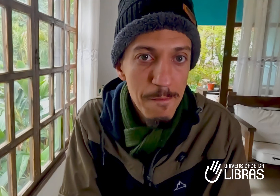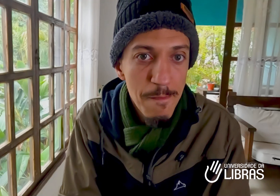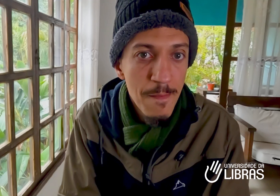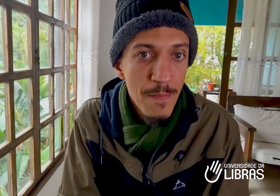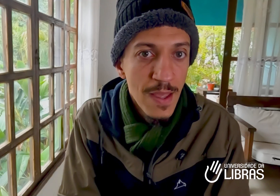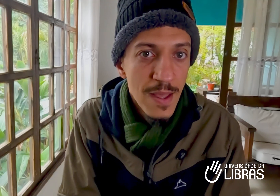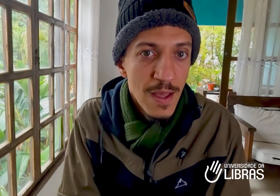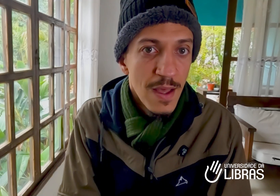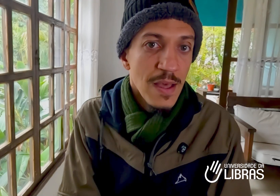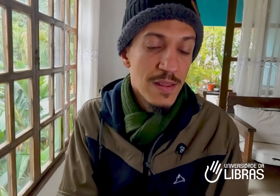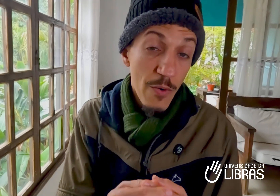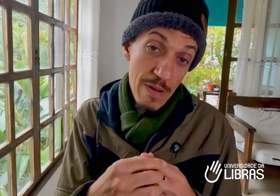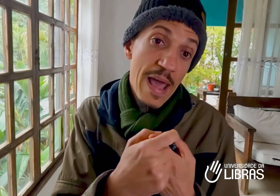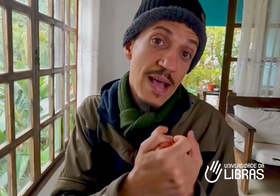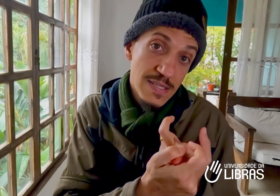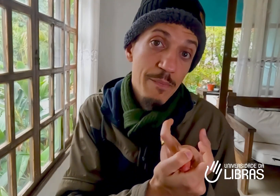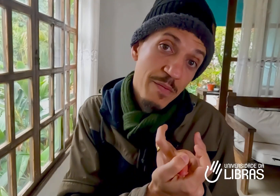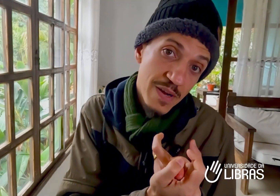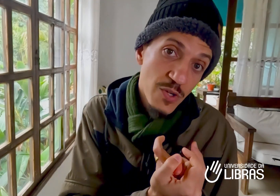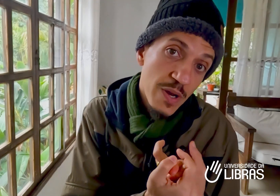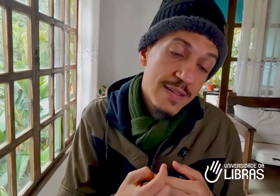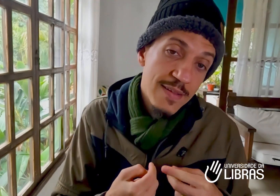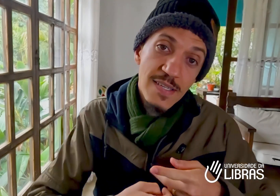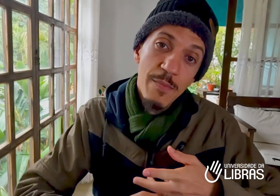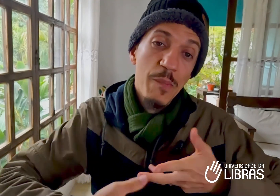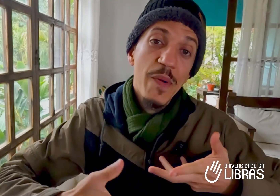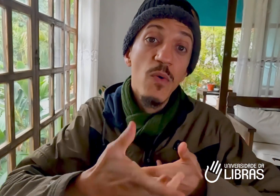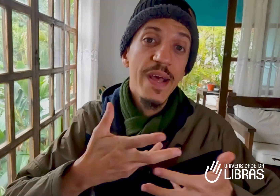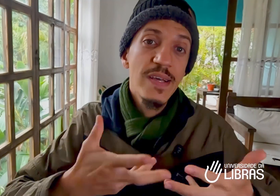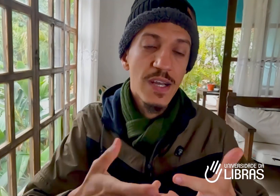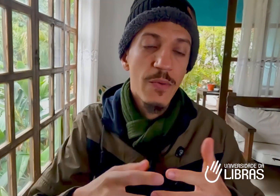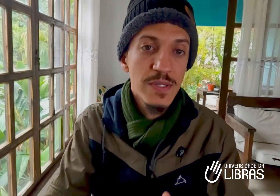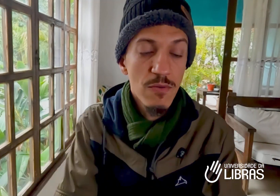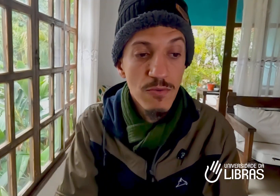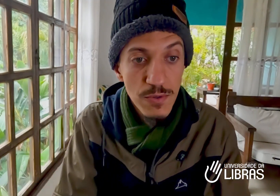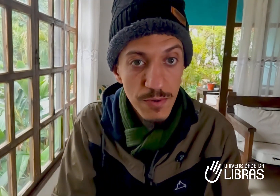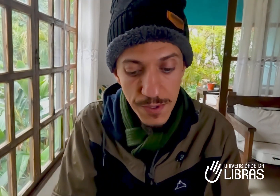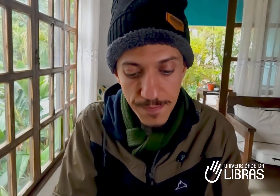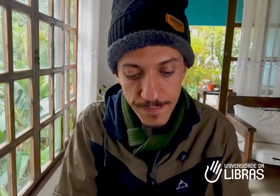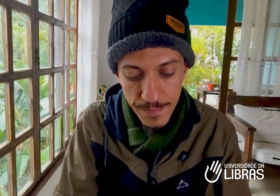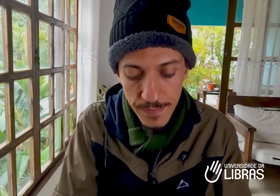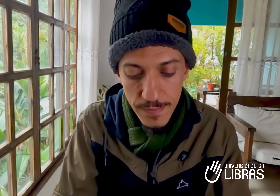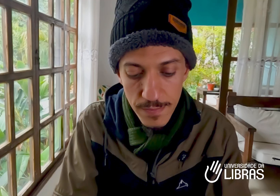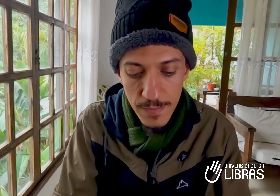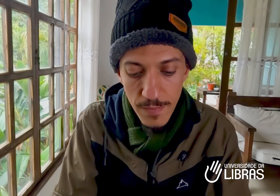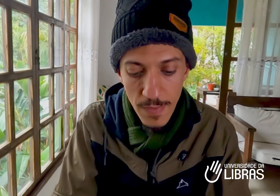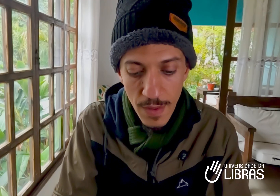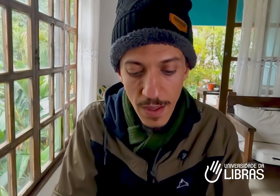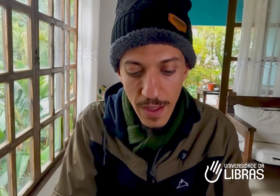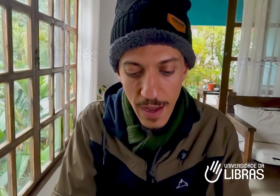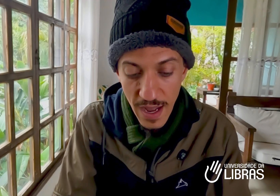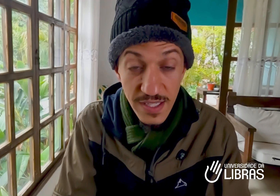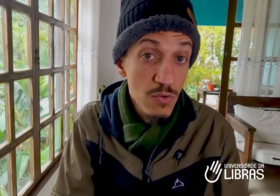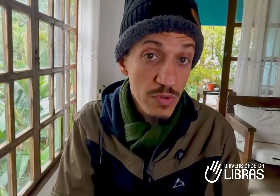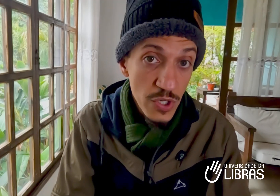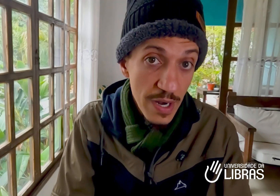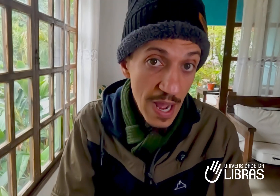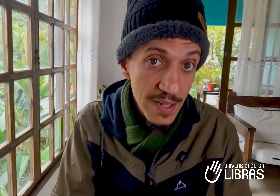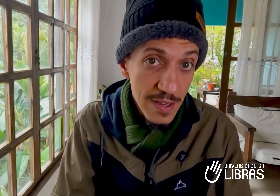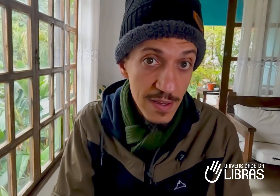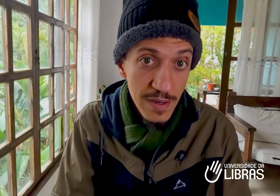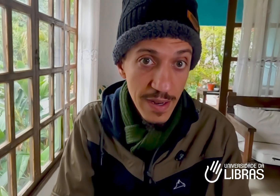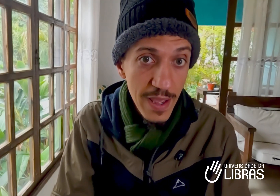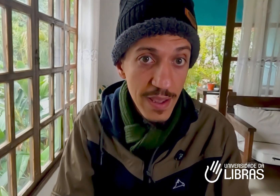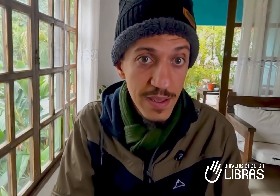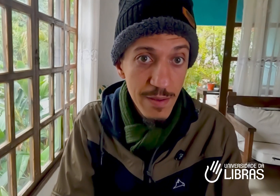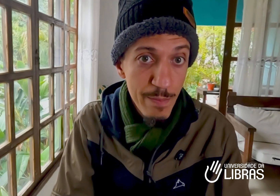sabe? Então essa primeira jornada dessa própria conexão assim com os surdos. A segunda